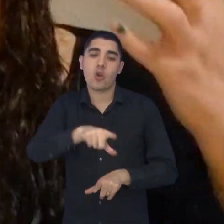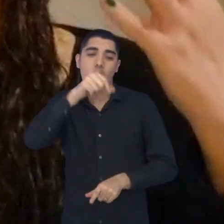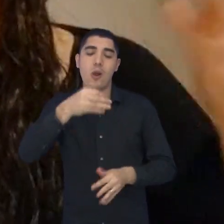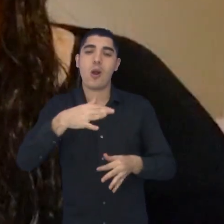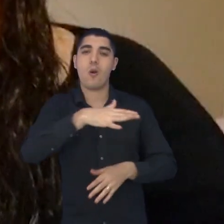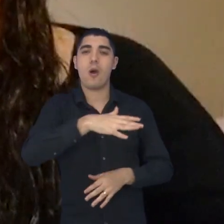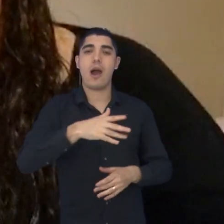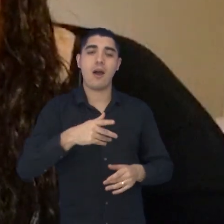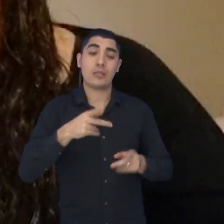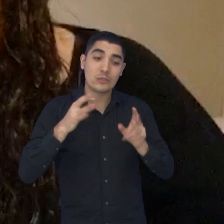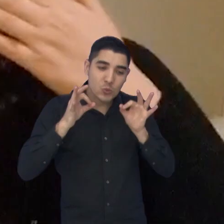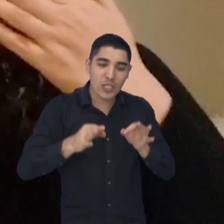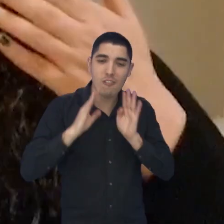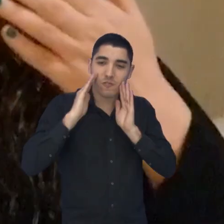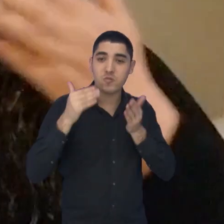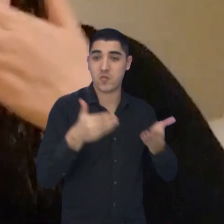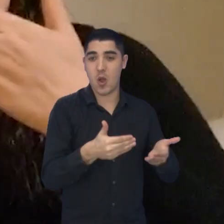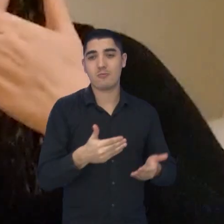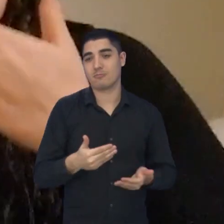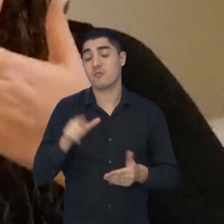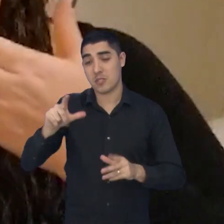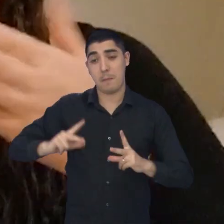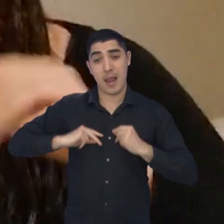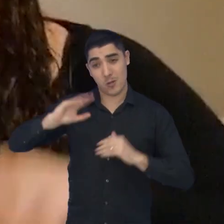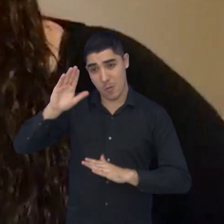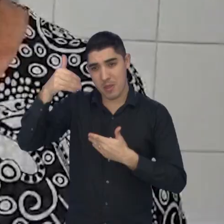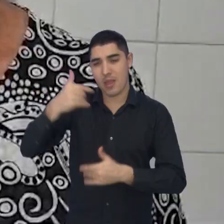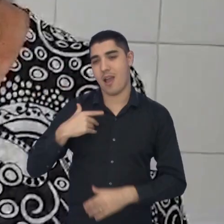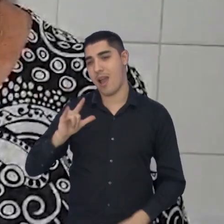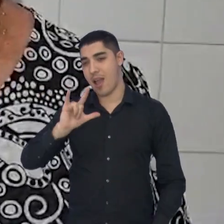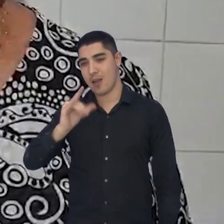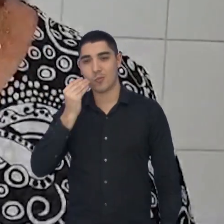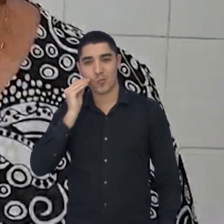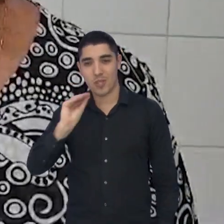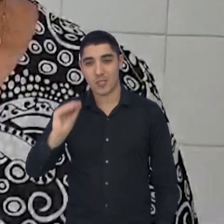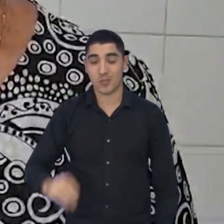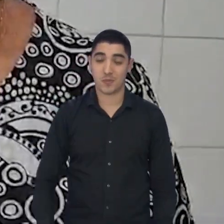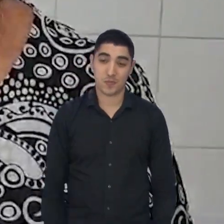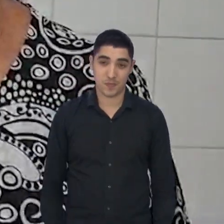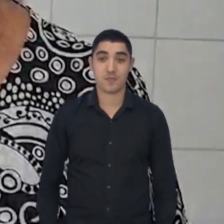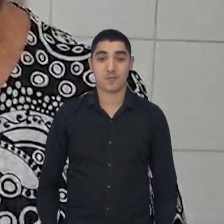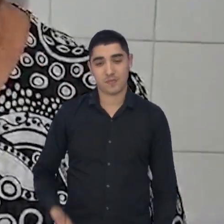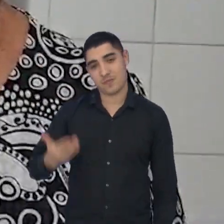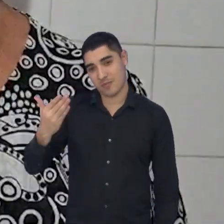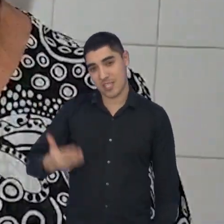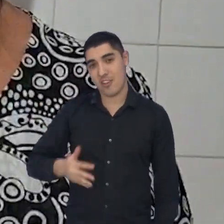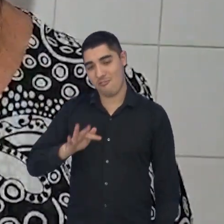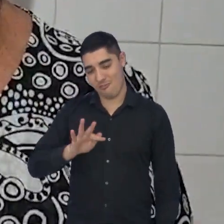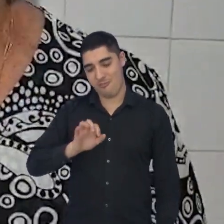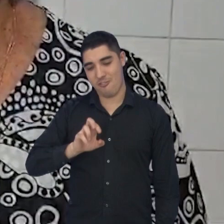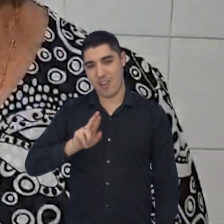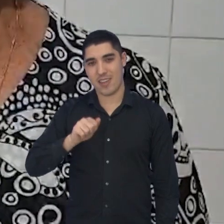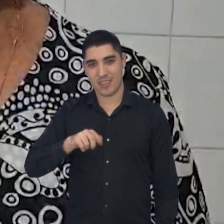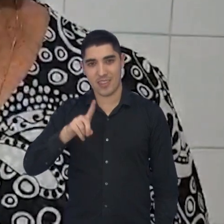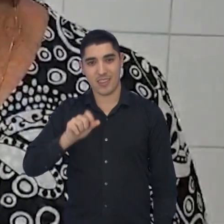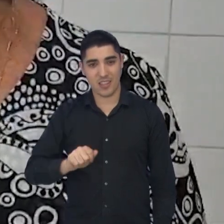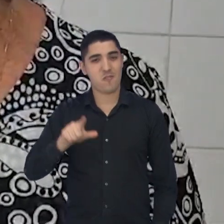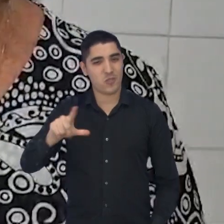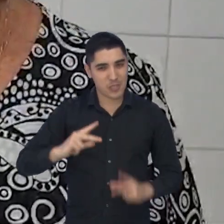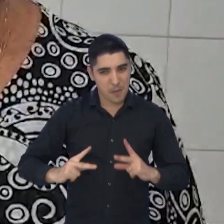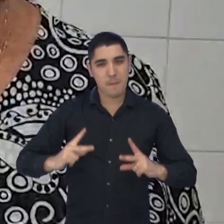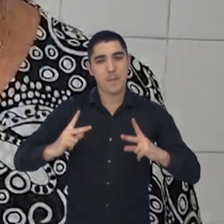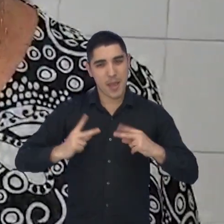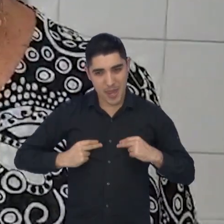esse reconhecimento e homenagem. Amo você, um super beijo. Fernanda, você é muito merecedora dessa